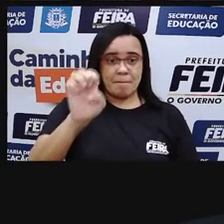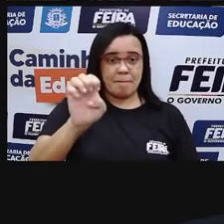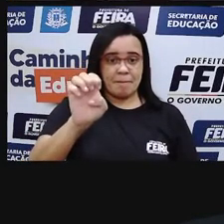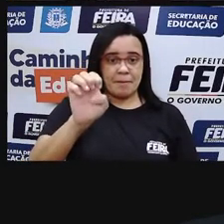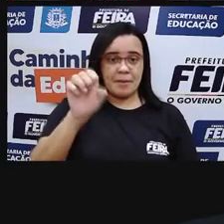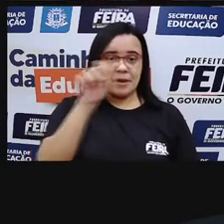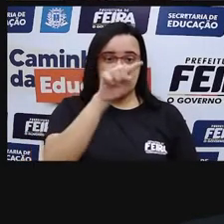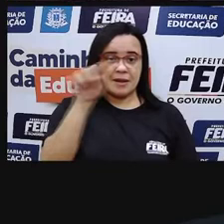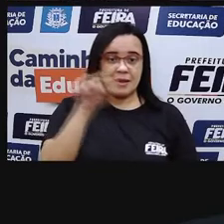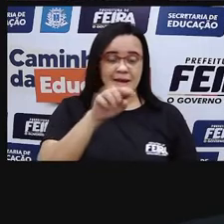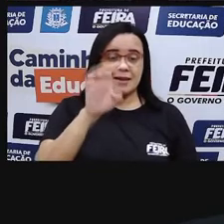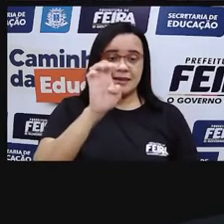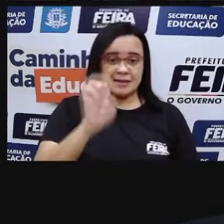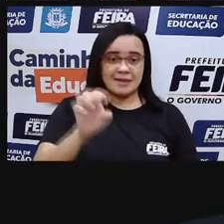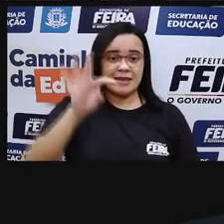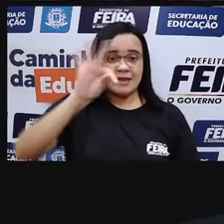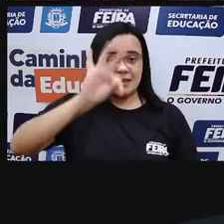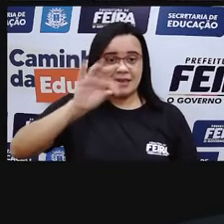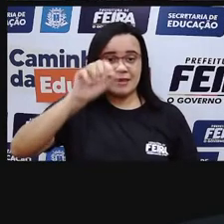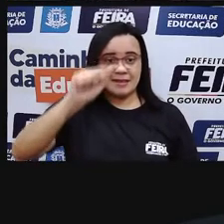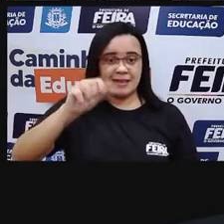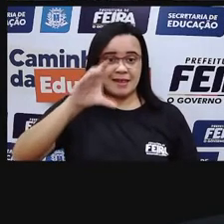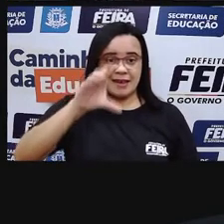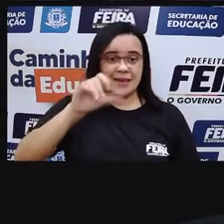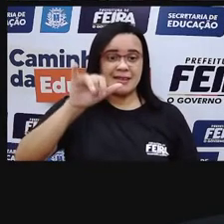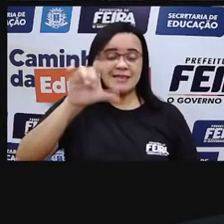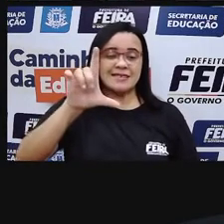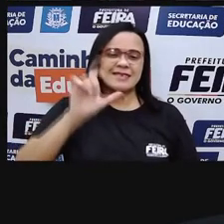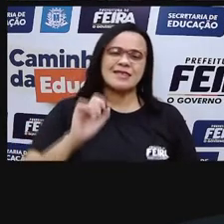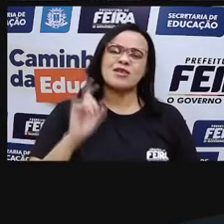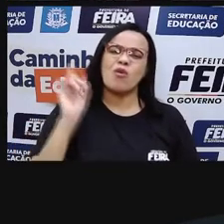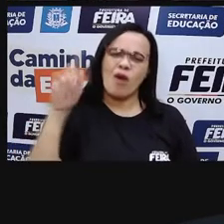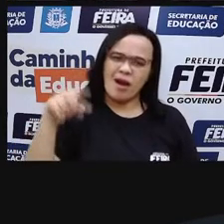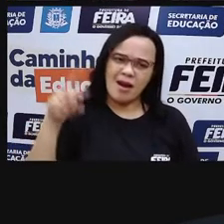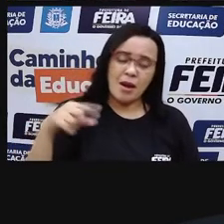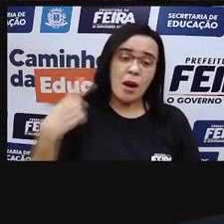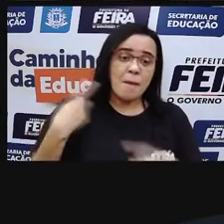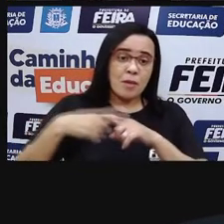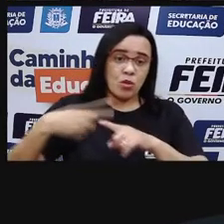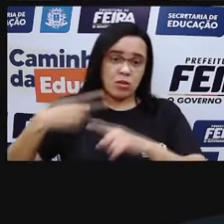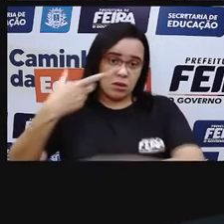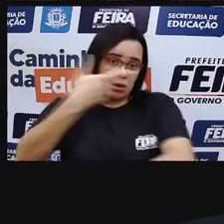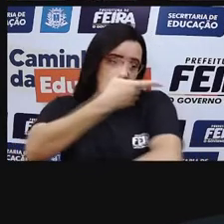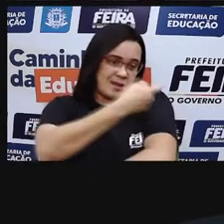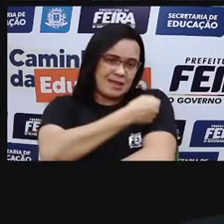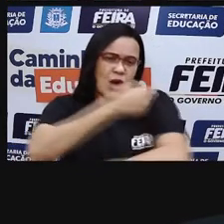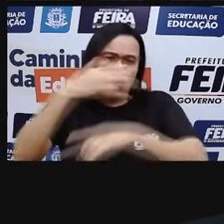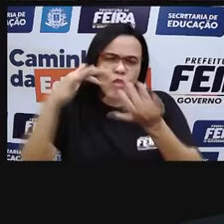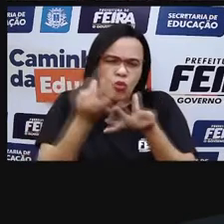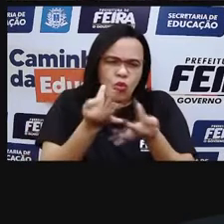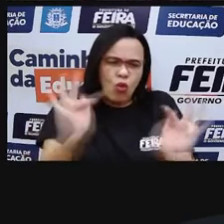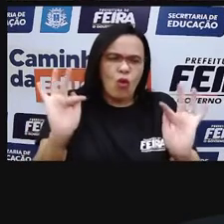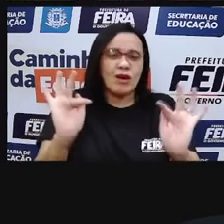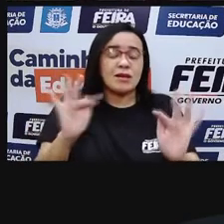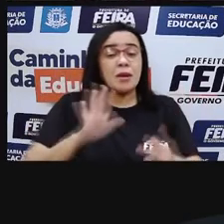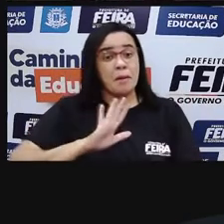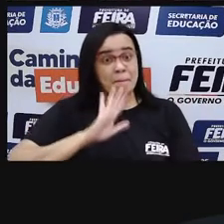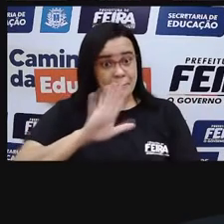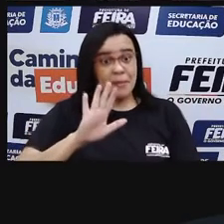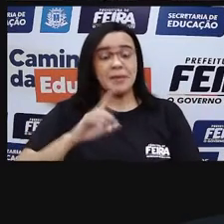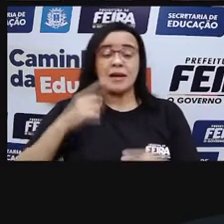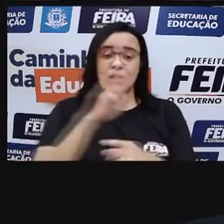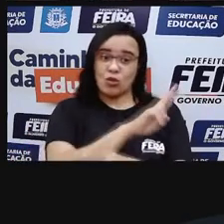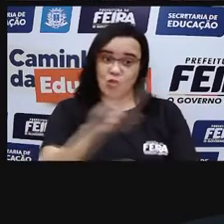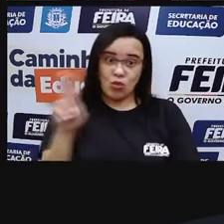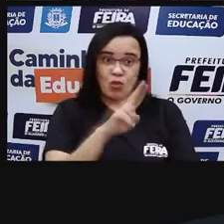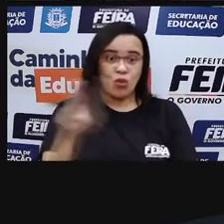difíceis para falar sobre a Bezentacil e quem tomou uma Bezentacil na vida. Então, o Bezetacil é um antibiótico, né?